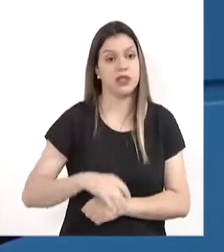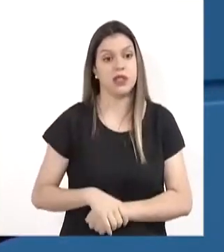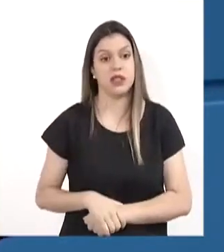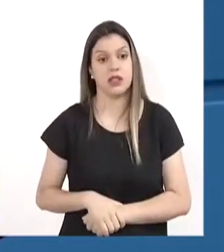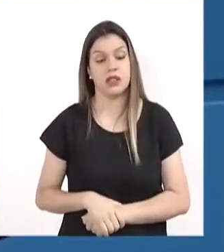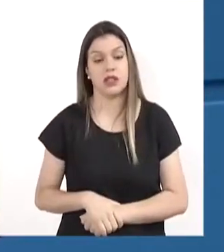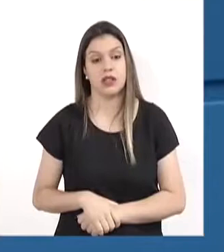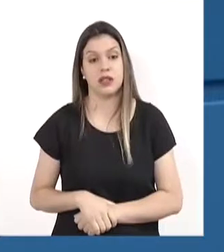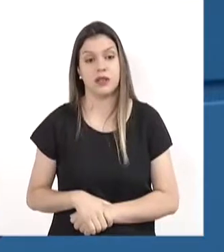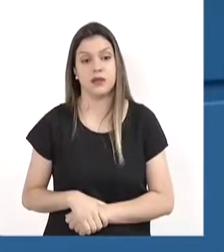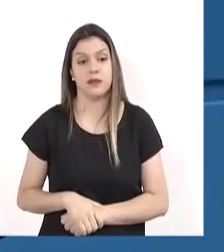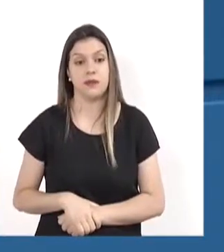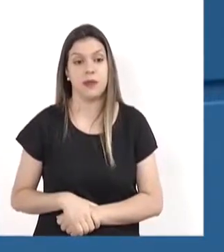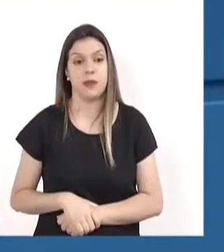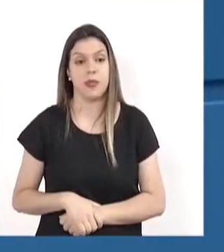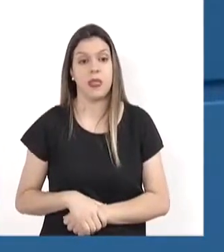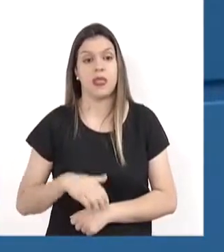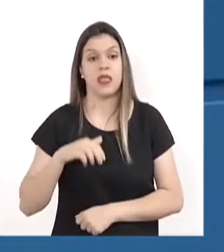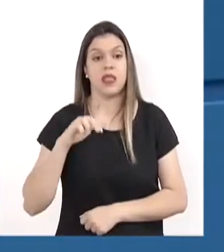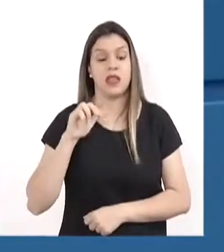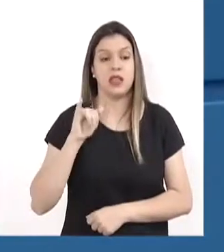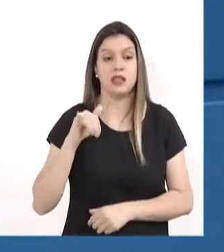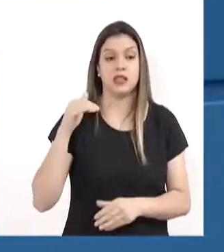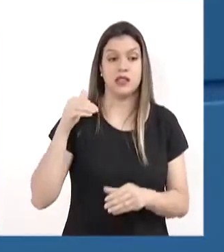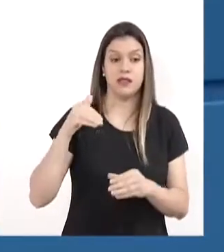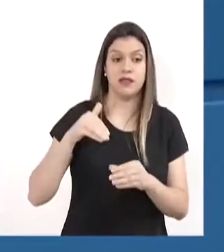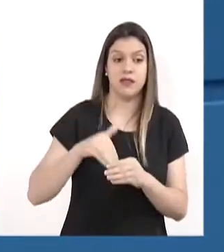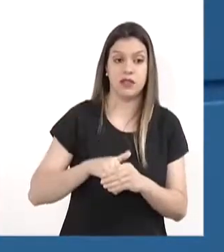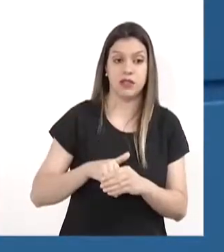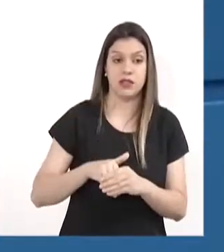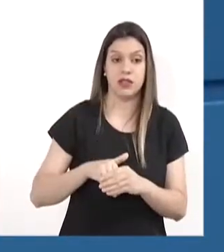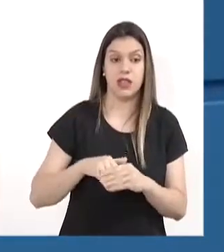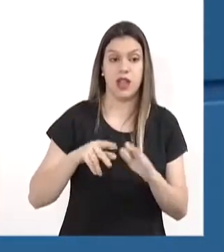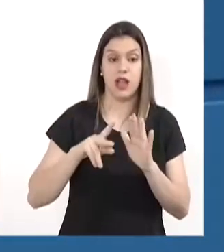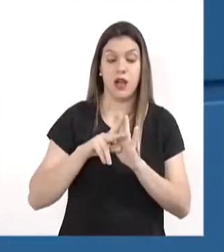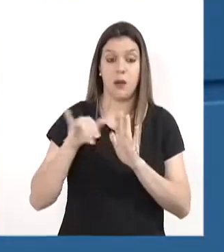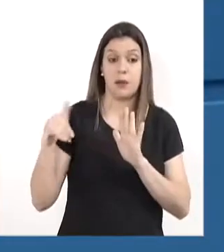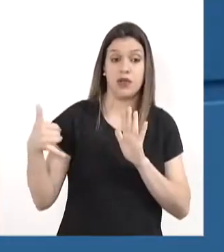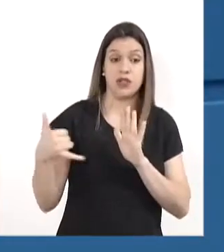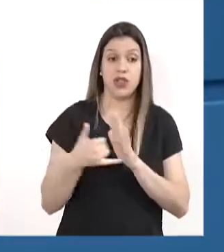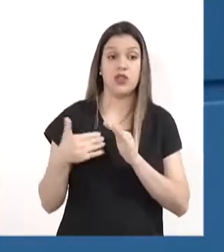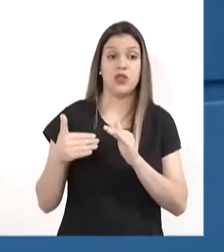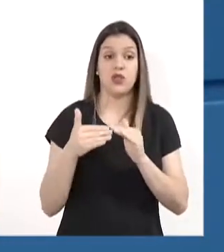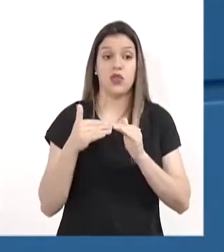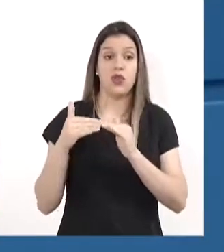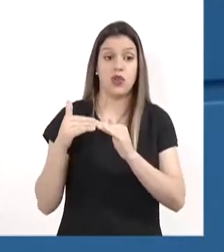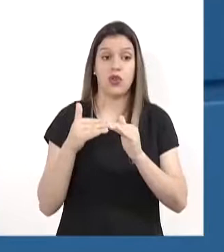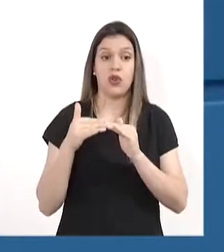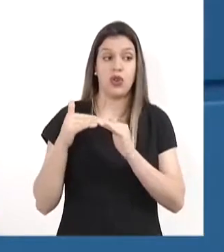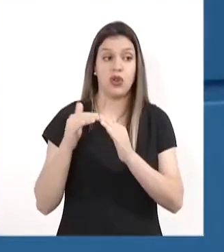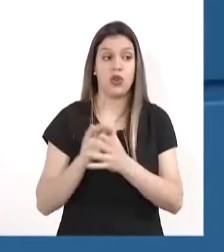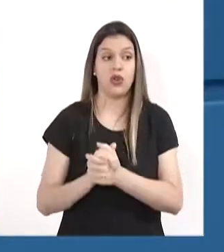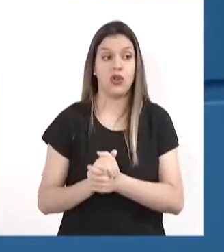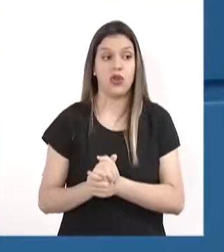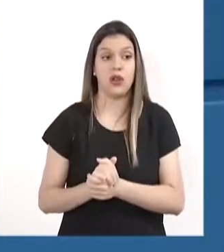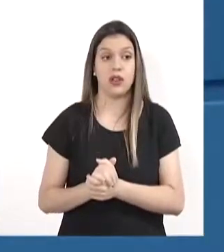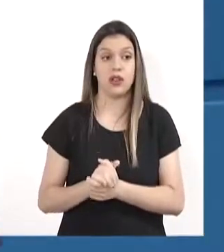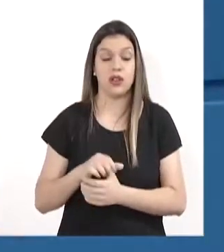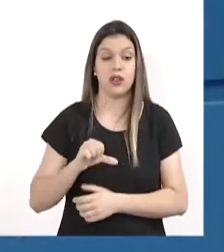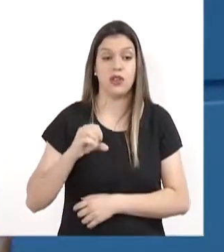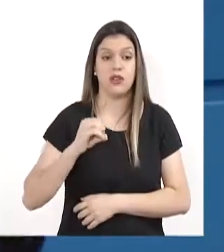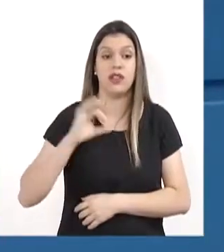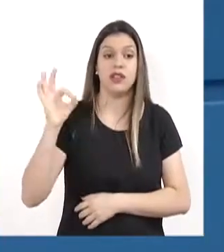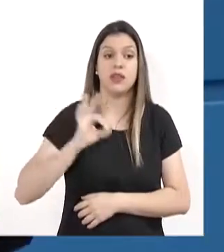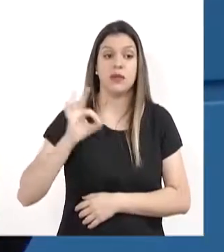votar a favor do projeto vai estar votando para os 90% que pagam em dia pagar a conta dos 3